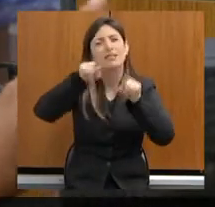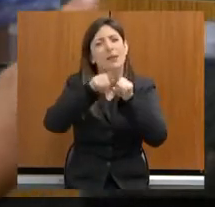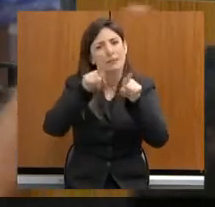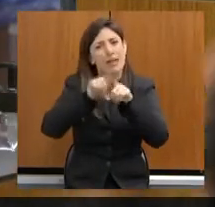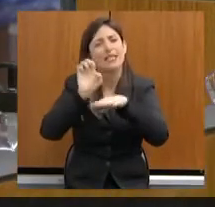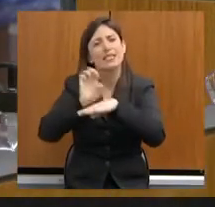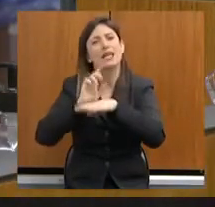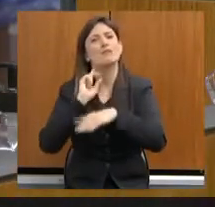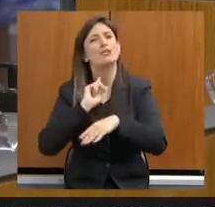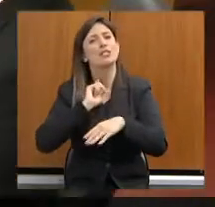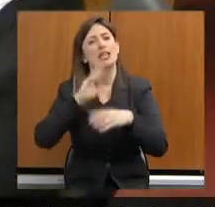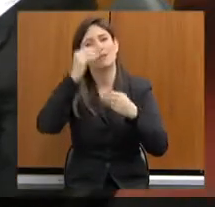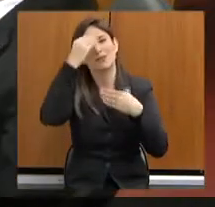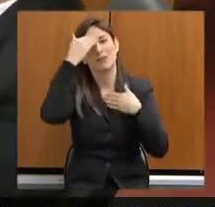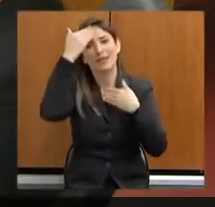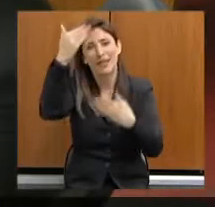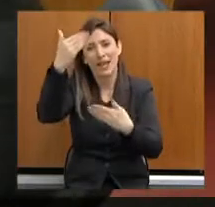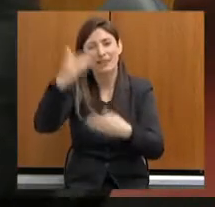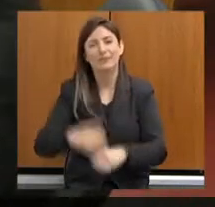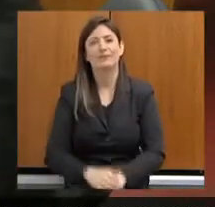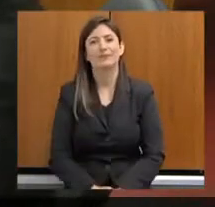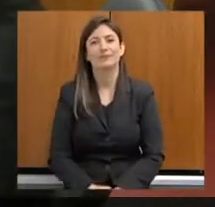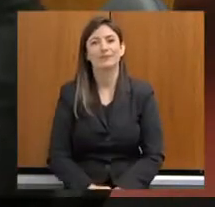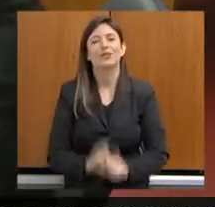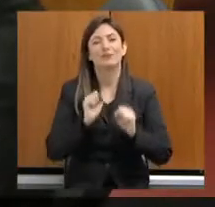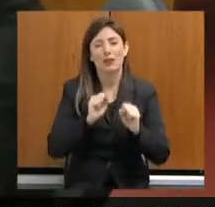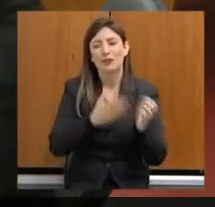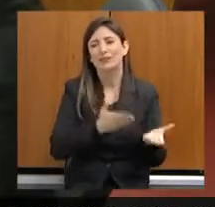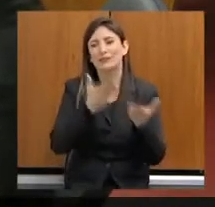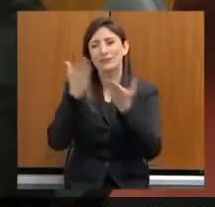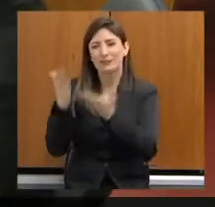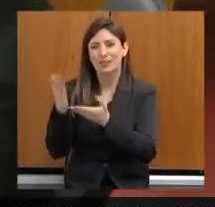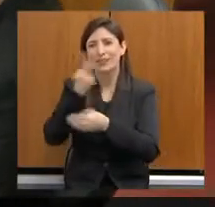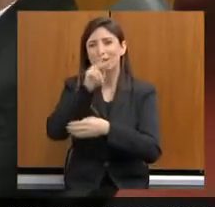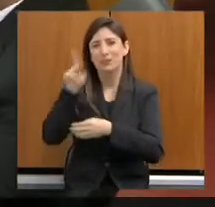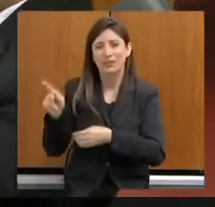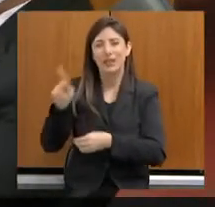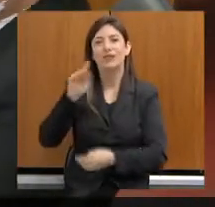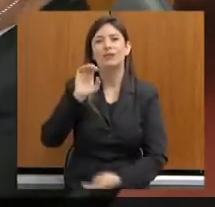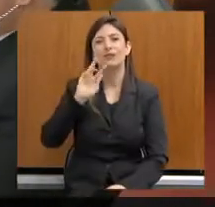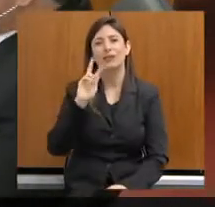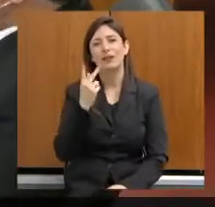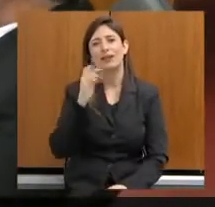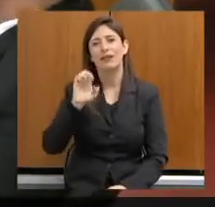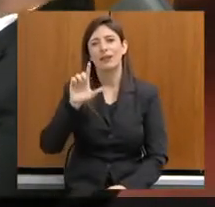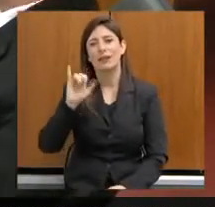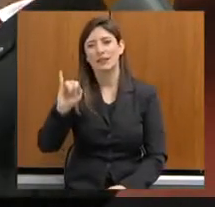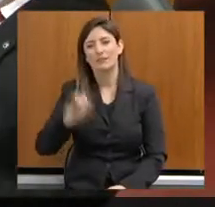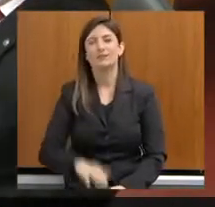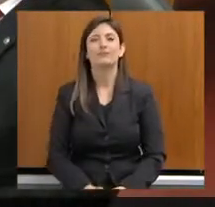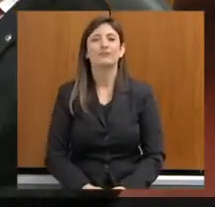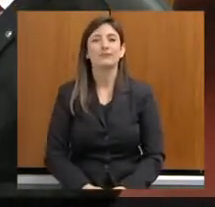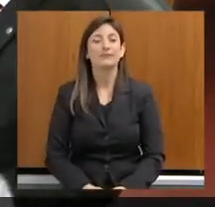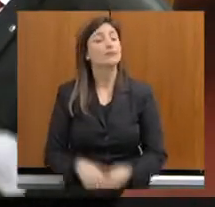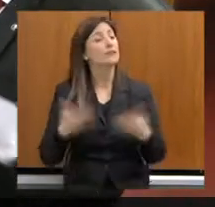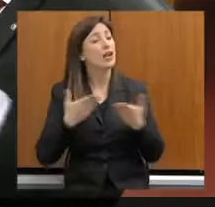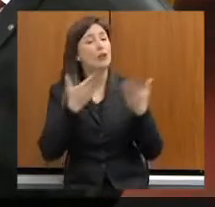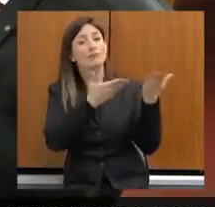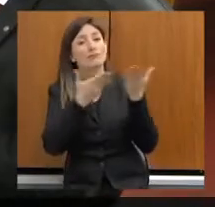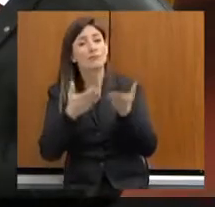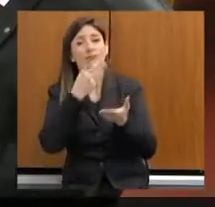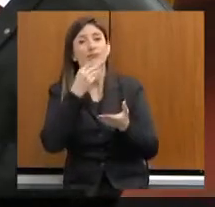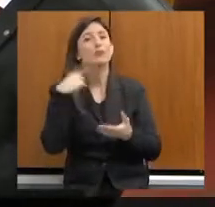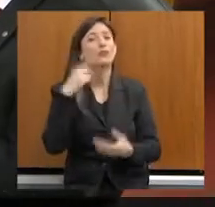e muito obrigado devolvo a presidência para o deputado e livro passo a palavra ao Deputado